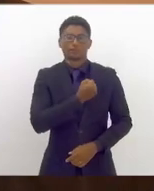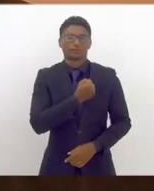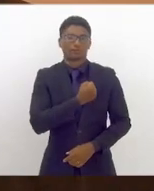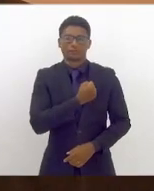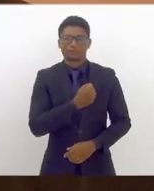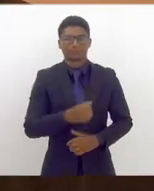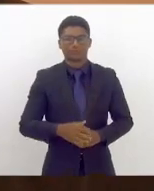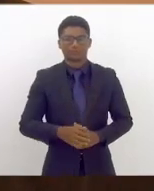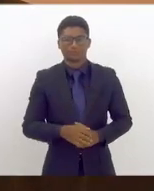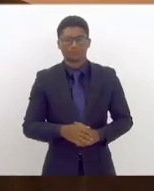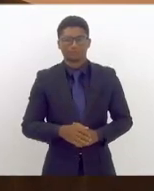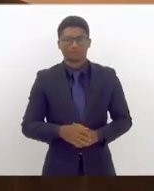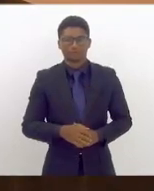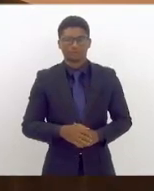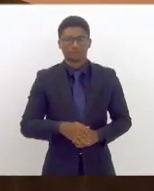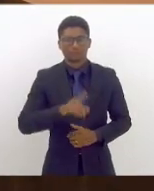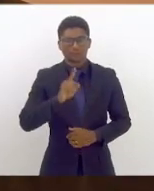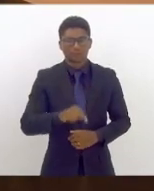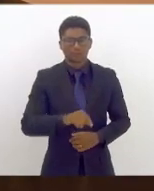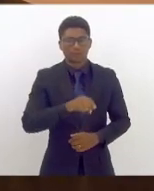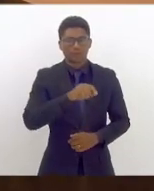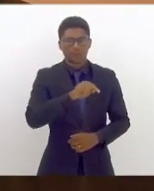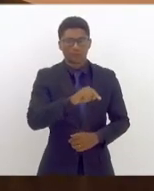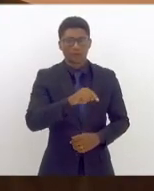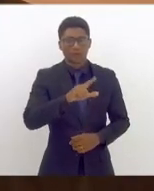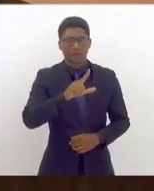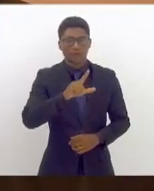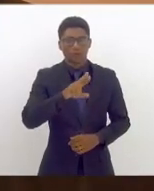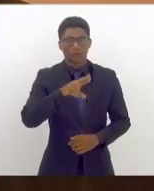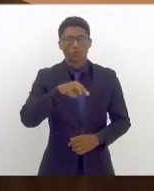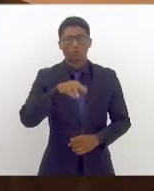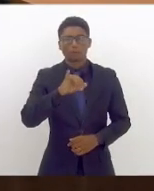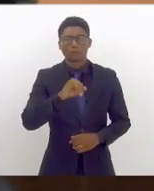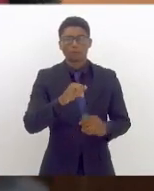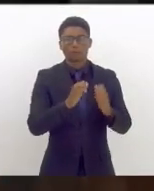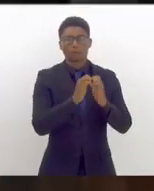a senhora que é o buraco do lume